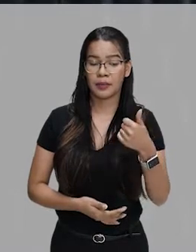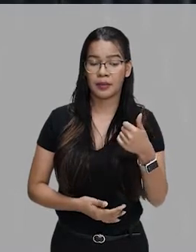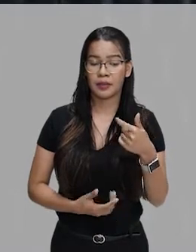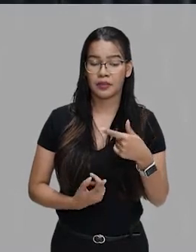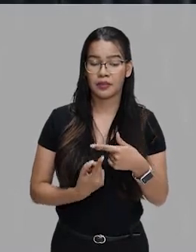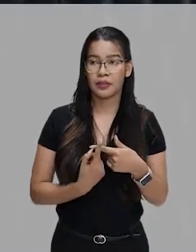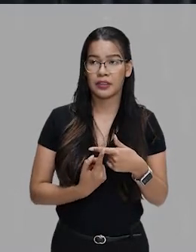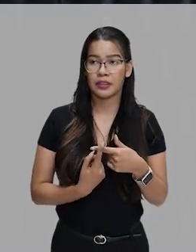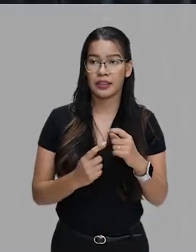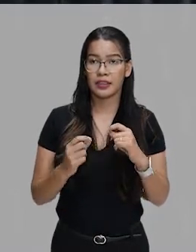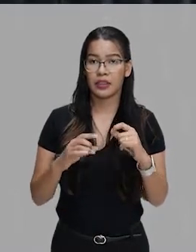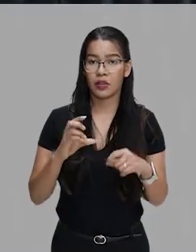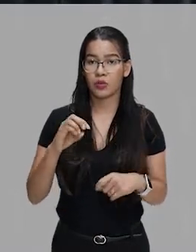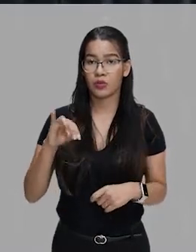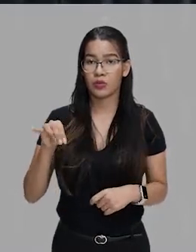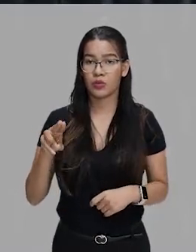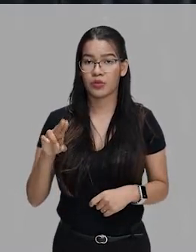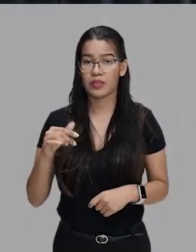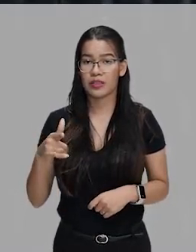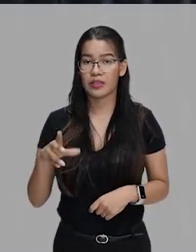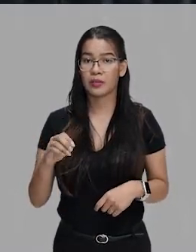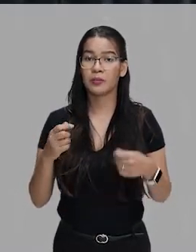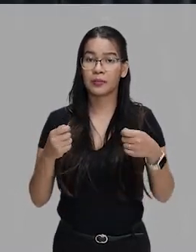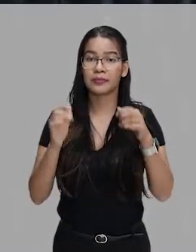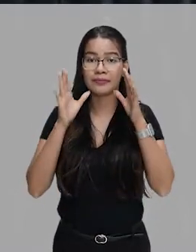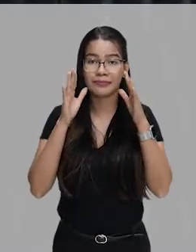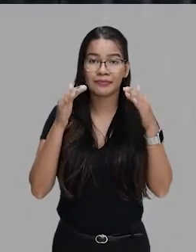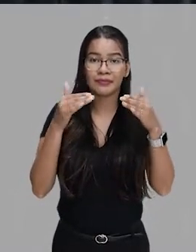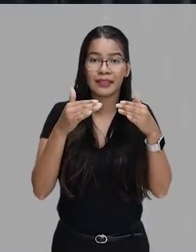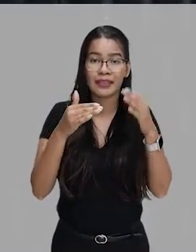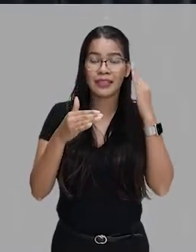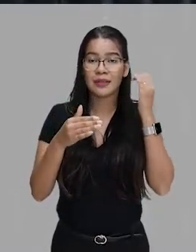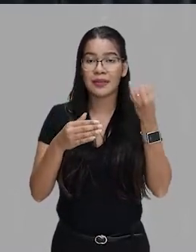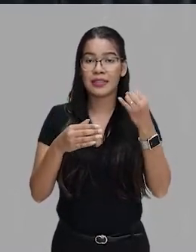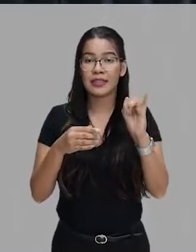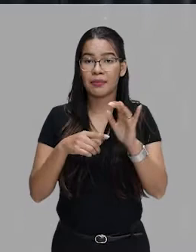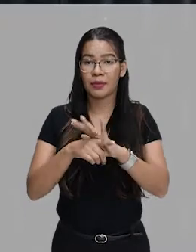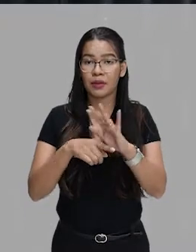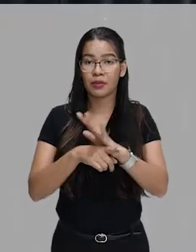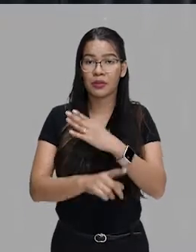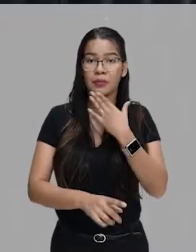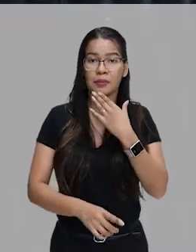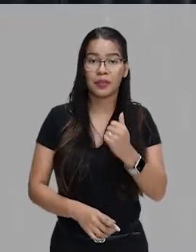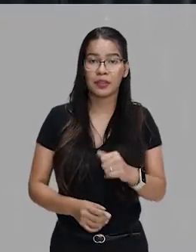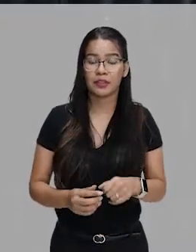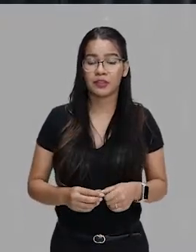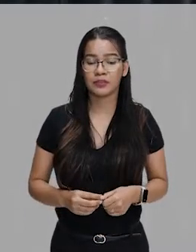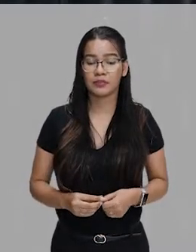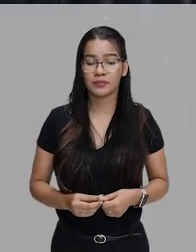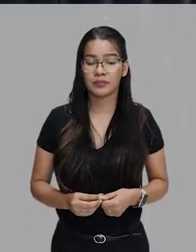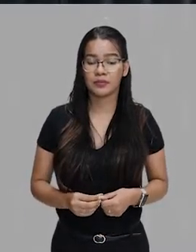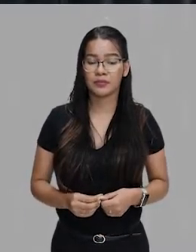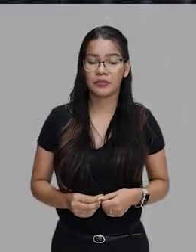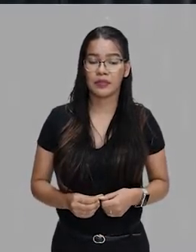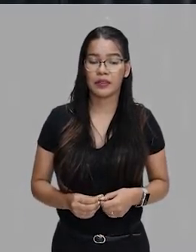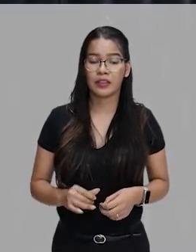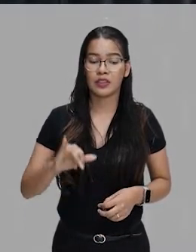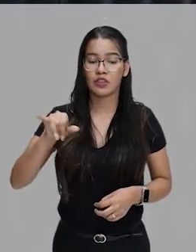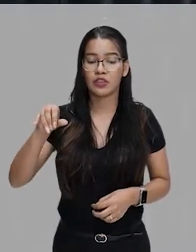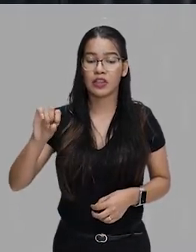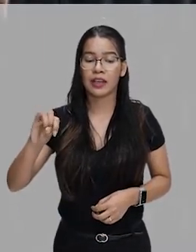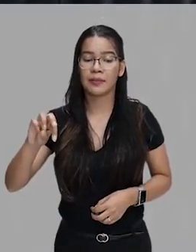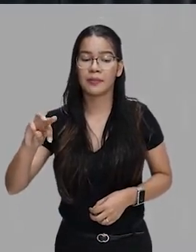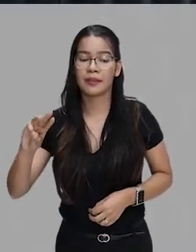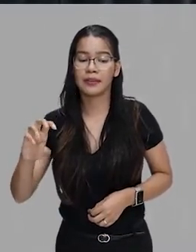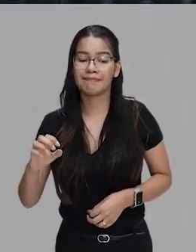aqui, que é a conjunção que você tem que prestar atenção para ver se a questão está pedindo. Jaime trabalha depressa,